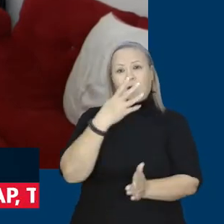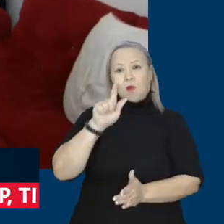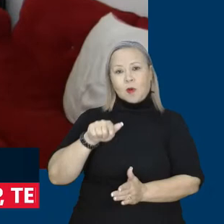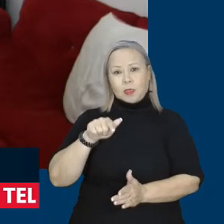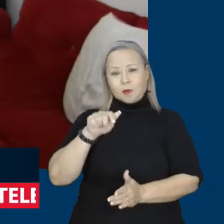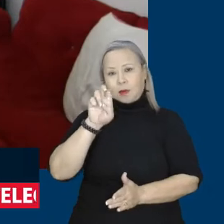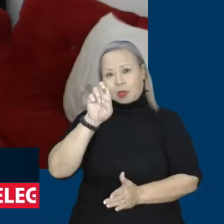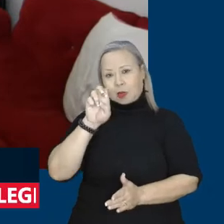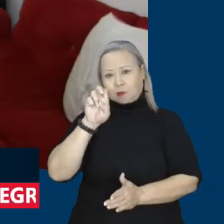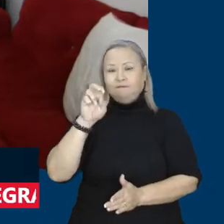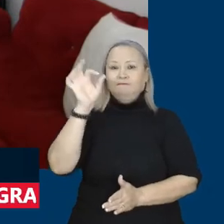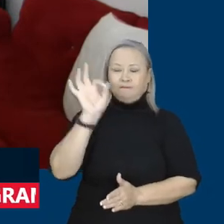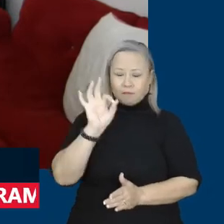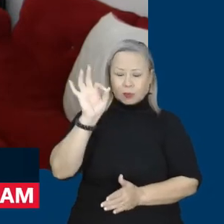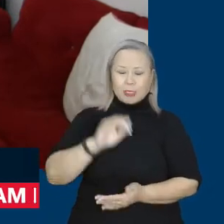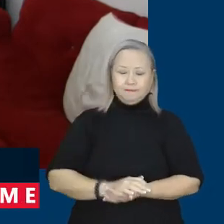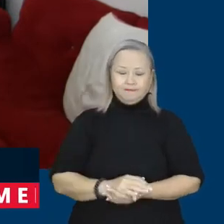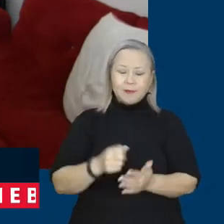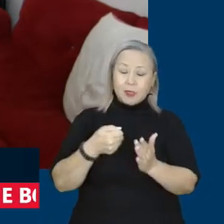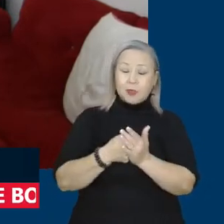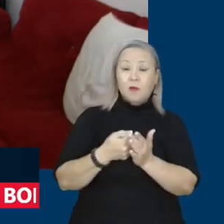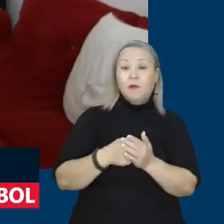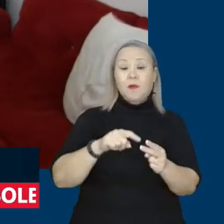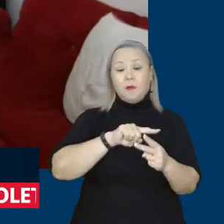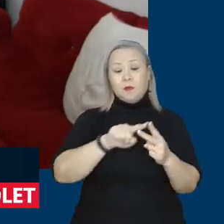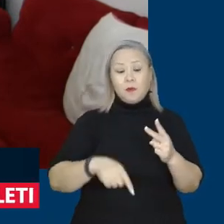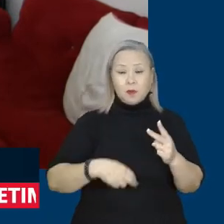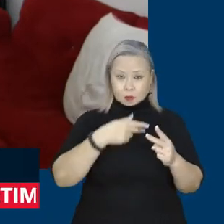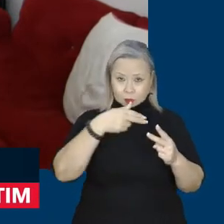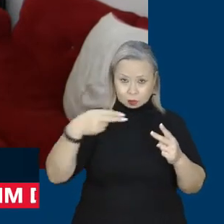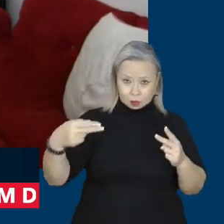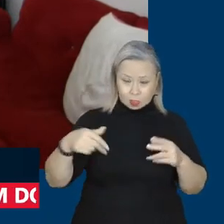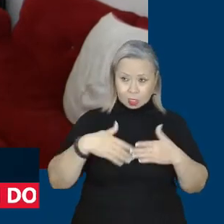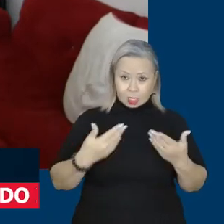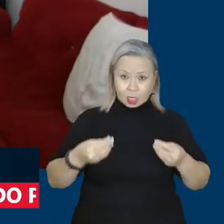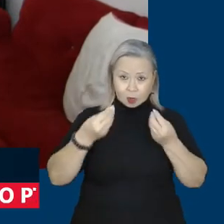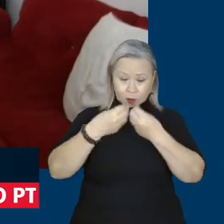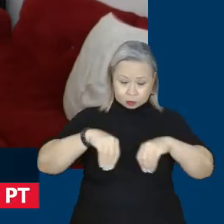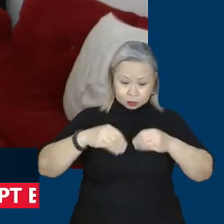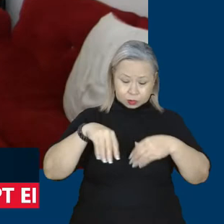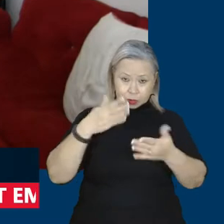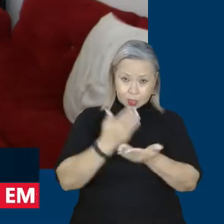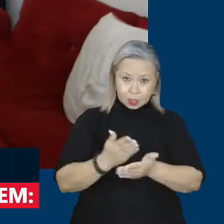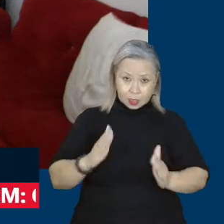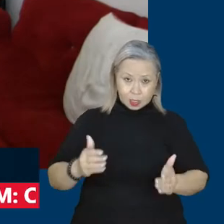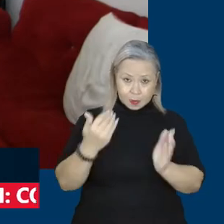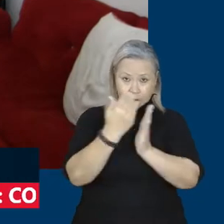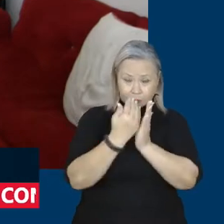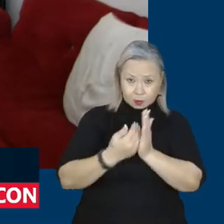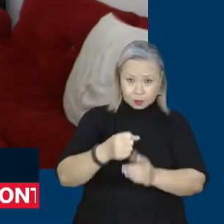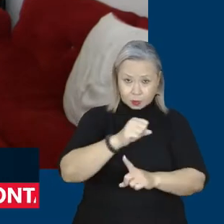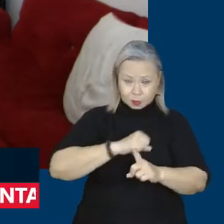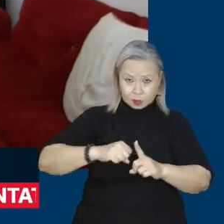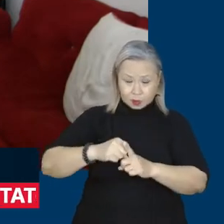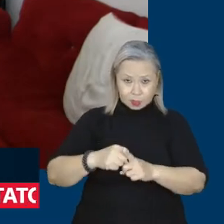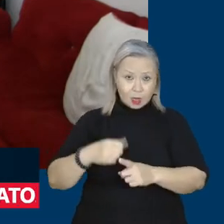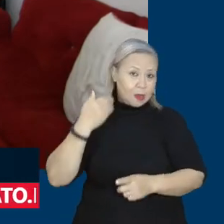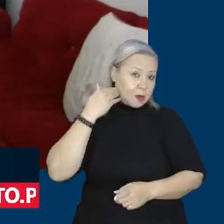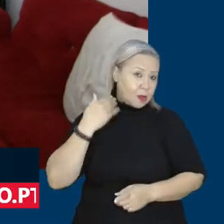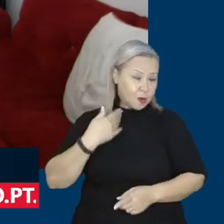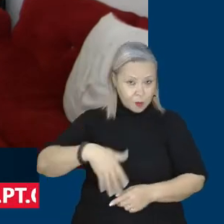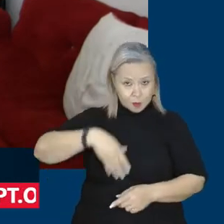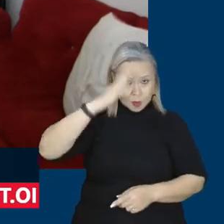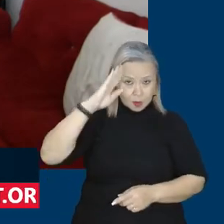por cento em média isso confirma duas coisas enquanto estraçalhavam os problemas sociais bolsonaro e Ministro banqueiro da economia